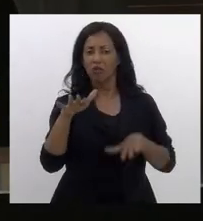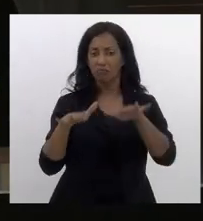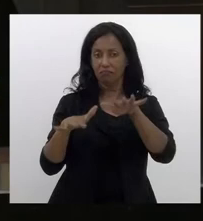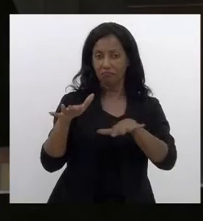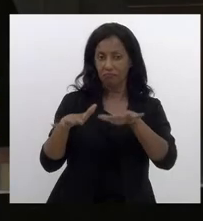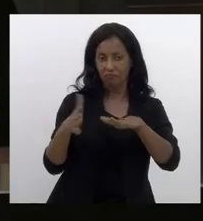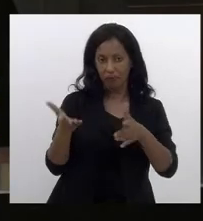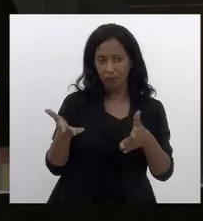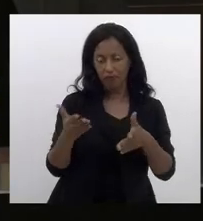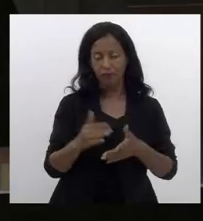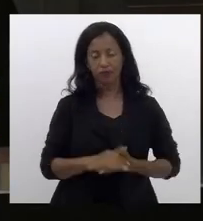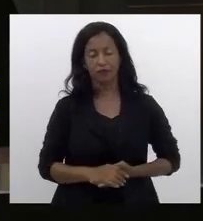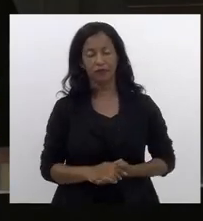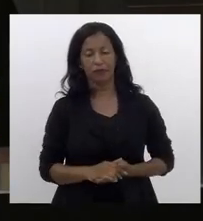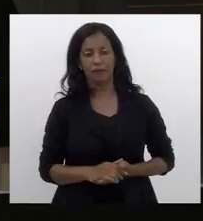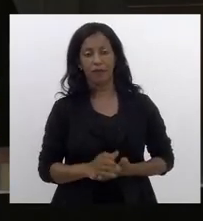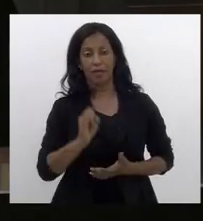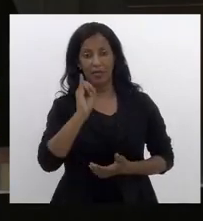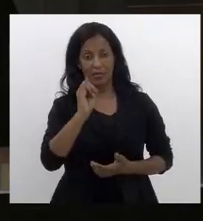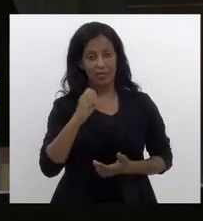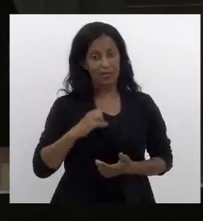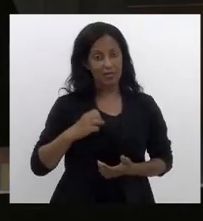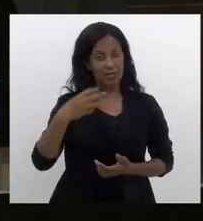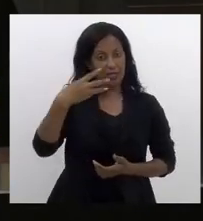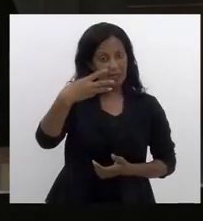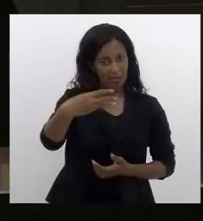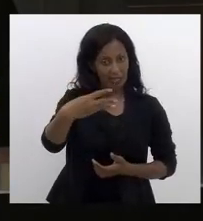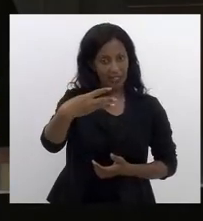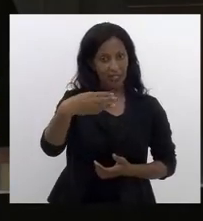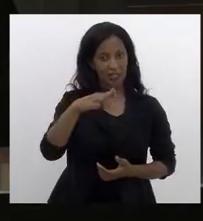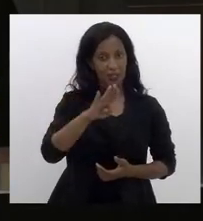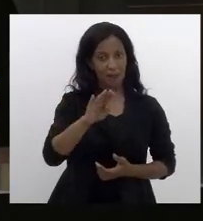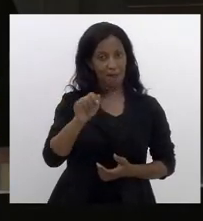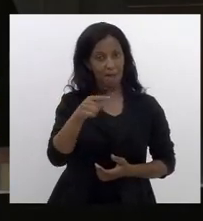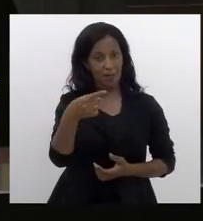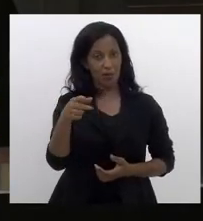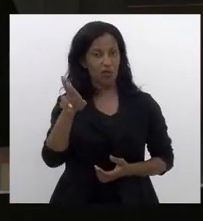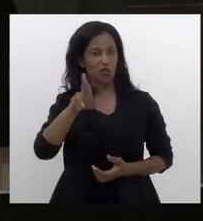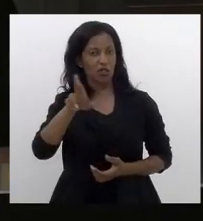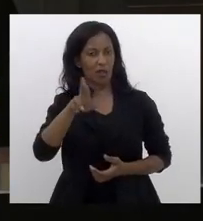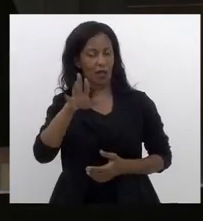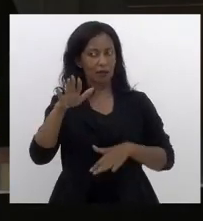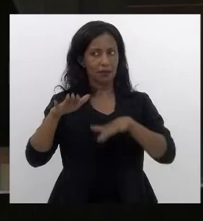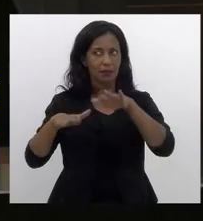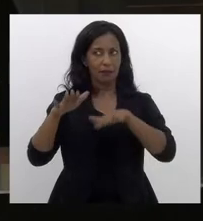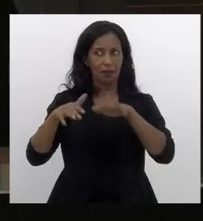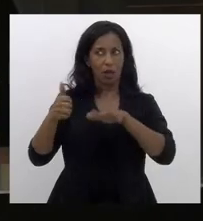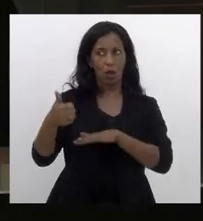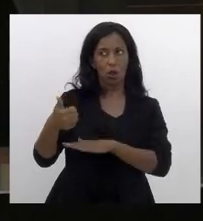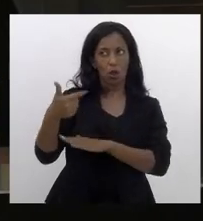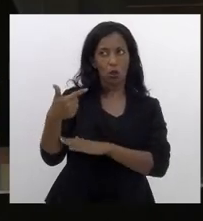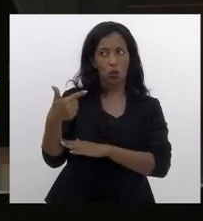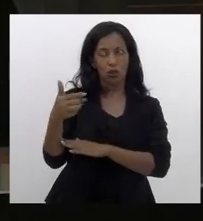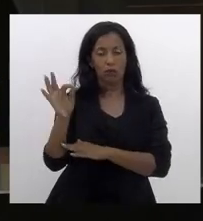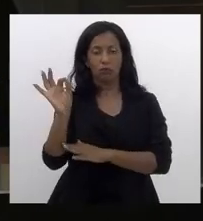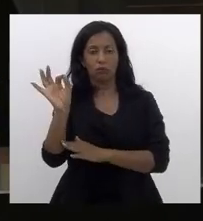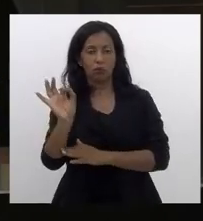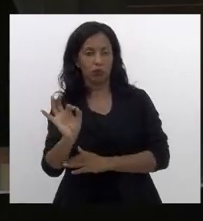aproximadamente. Se 3 bilhões de reais correspondem a 12%,